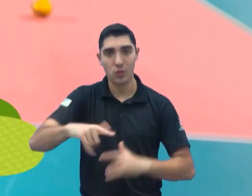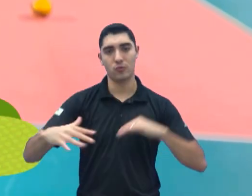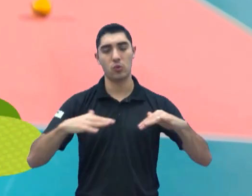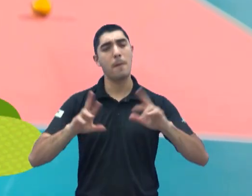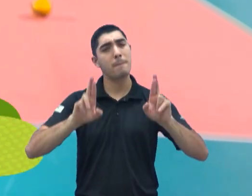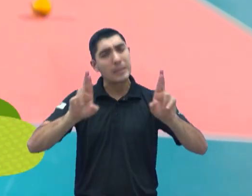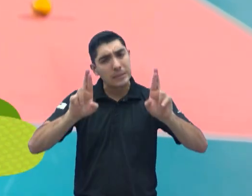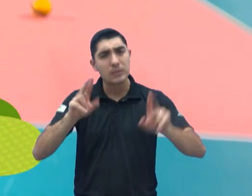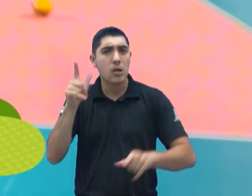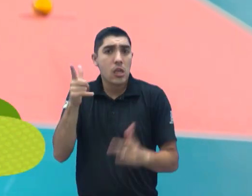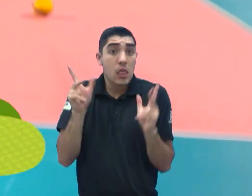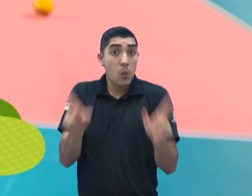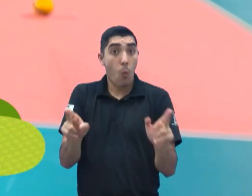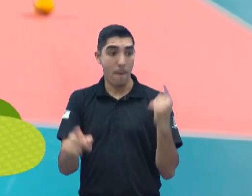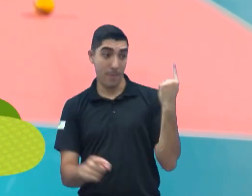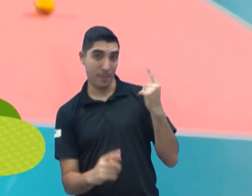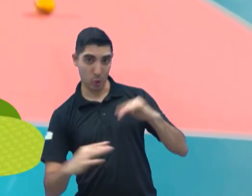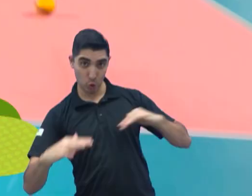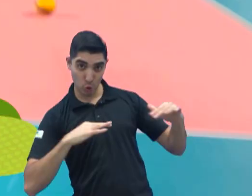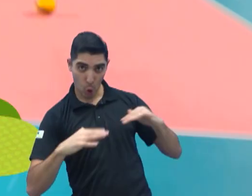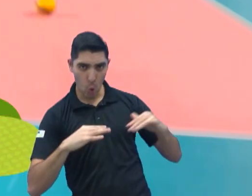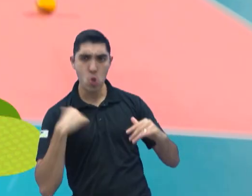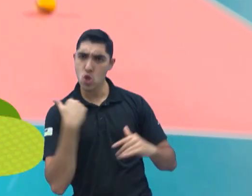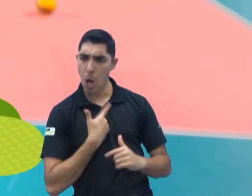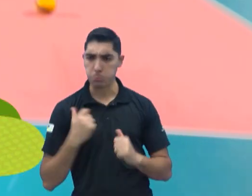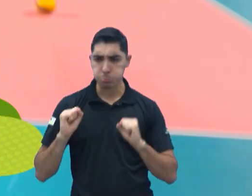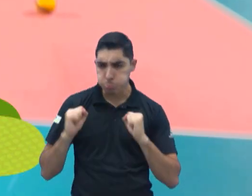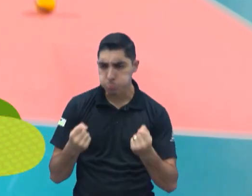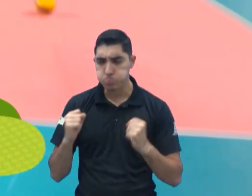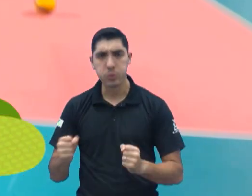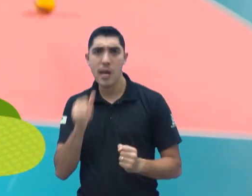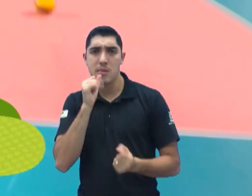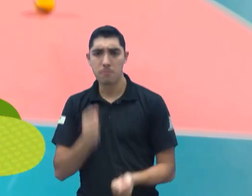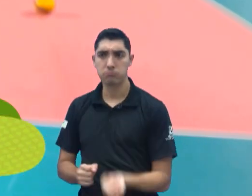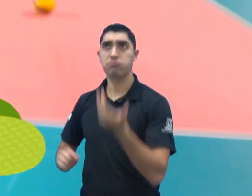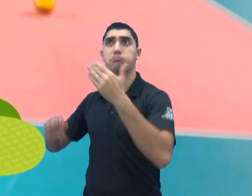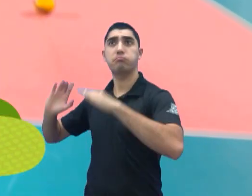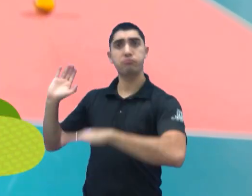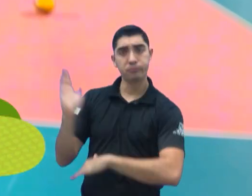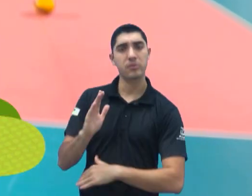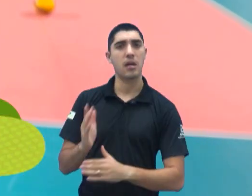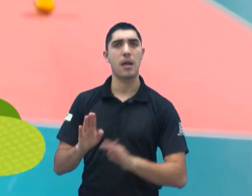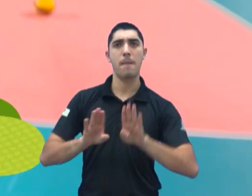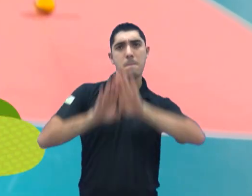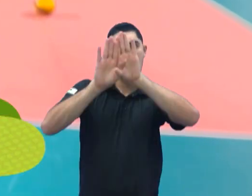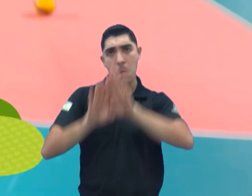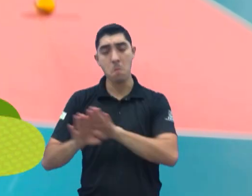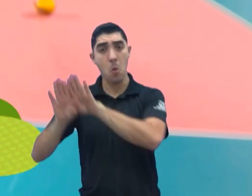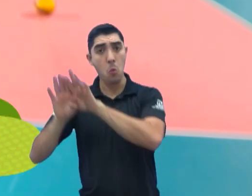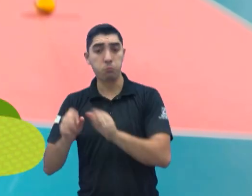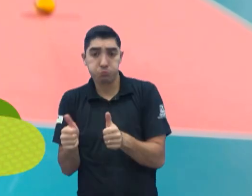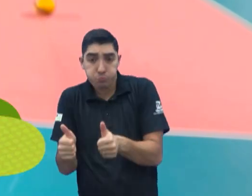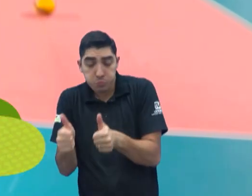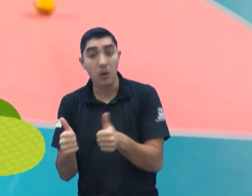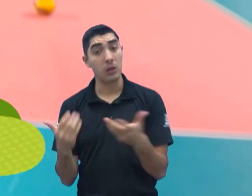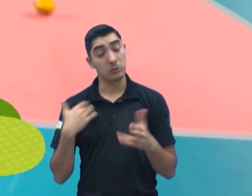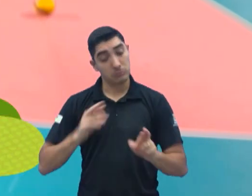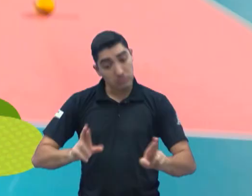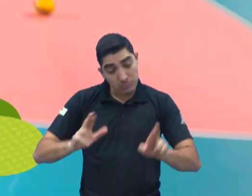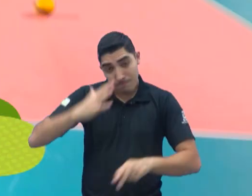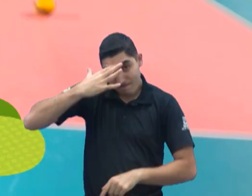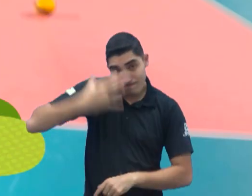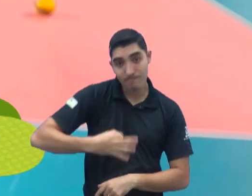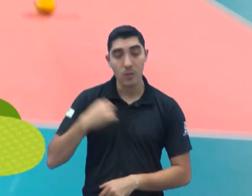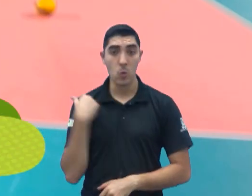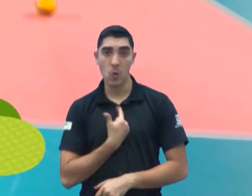jogo, principalmente. A nossa relação saque, bloqueio e defesa funcionou muito bem, e eu espero que a gente tenha consciência nos nossos ataques para a gente conseguir equilibrar